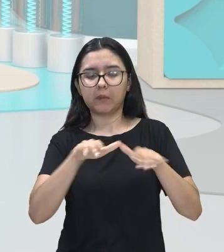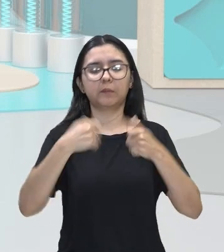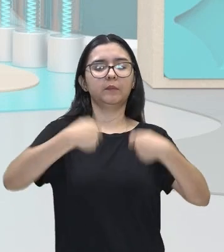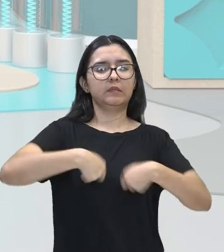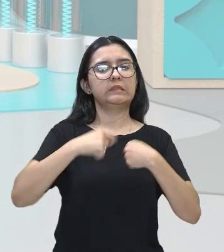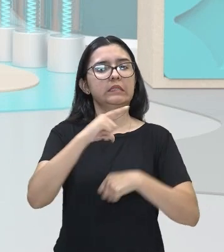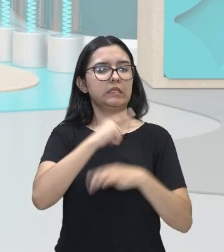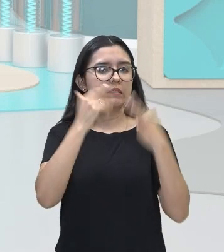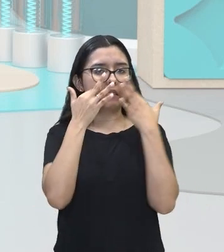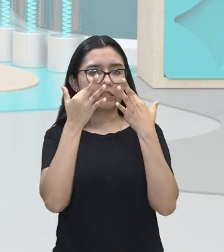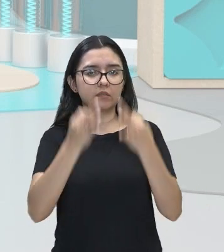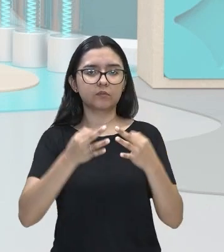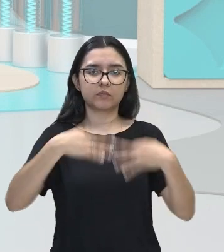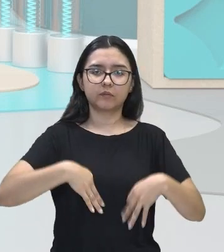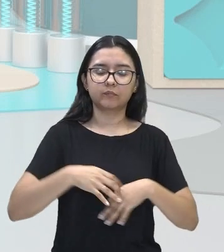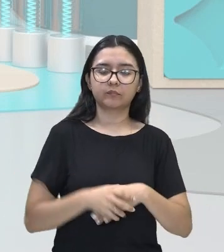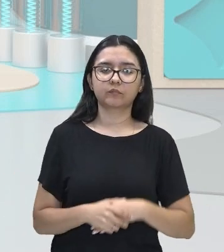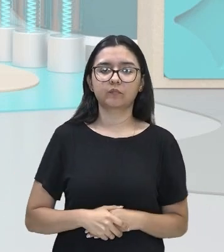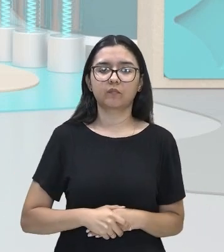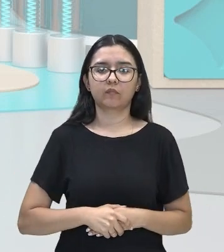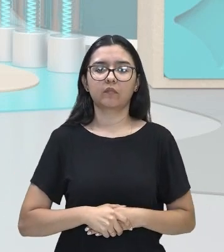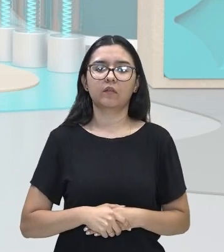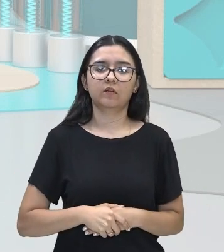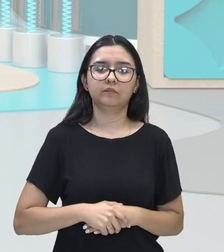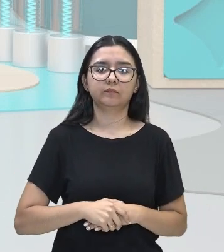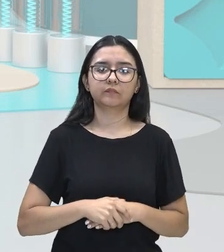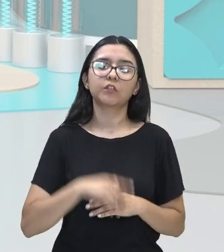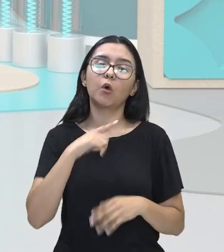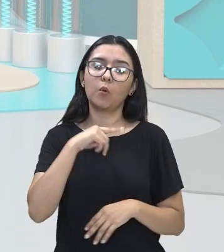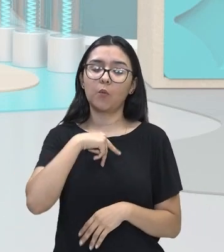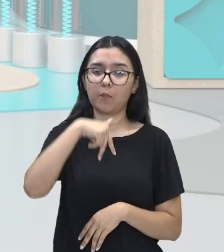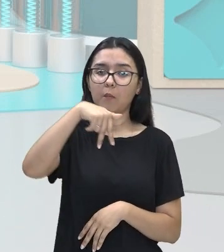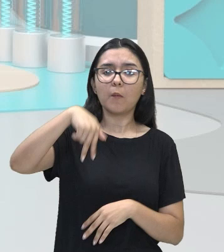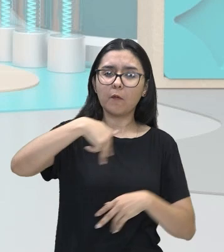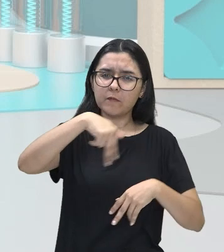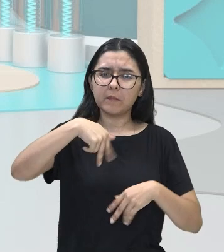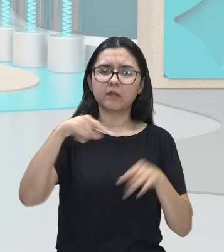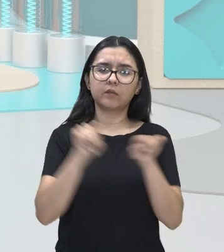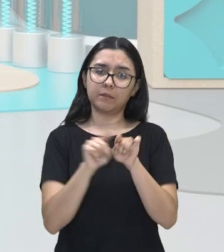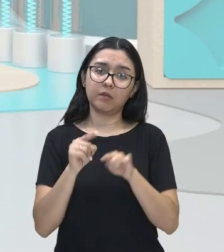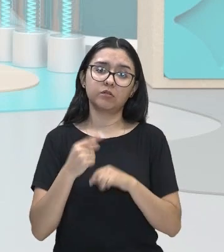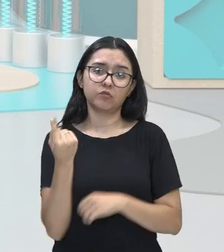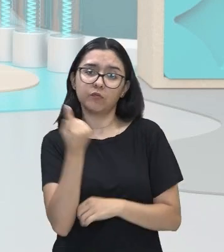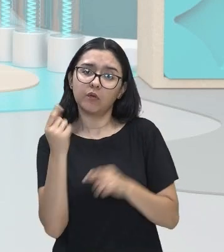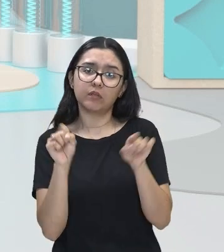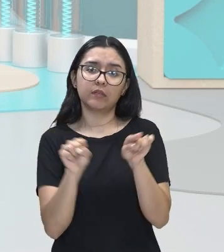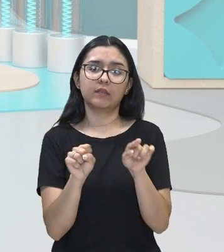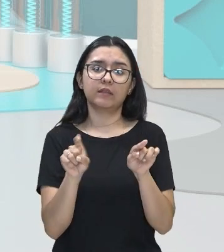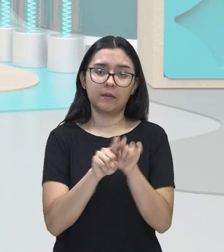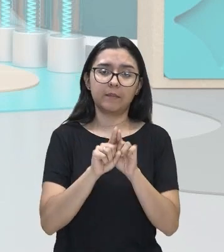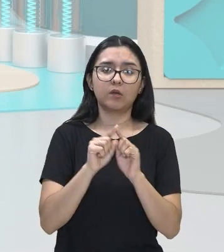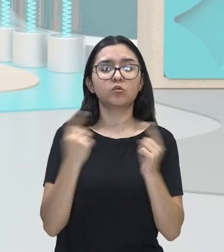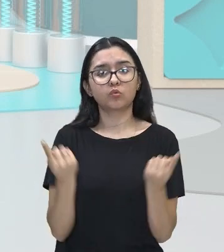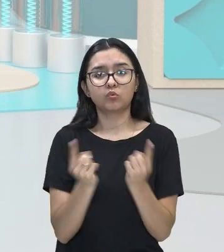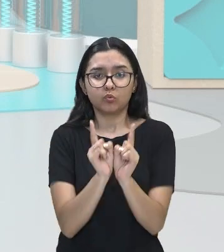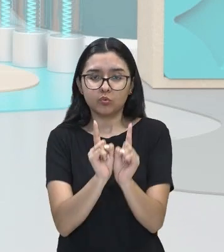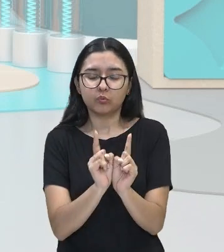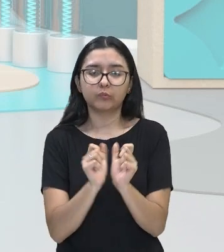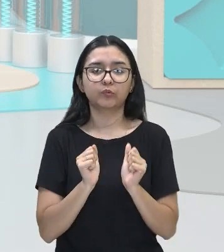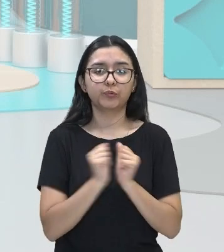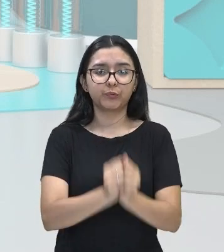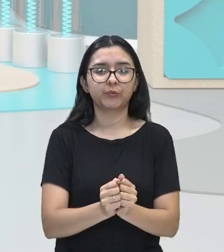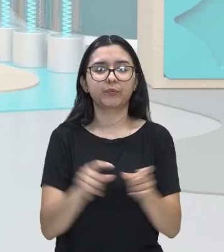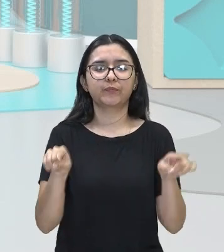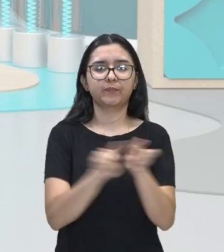essa atenção, tá bom? Esses giros são os movimentos circulares que acontecem tanto individuais quanto em pares e são um